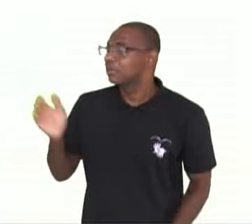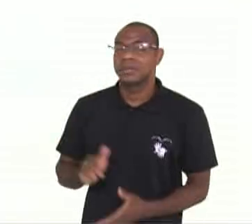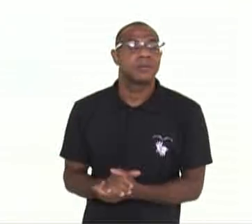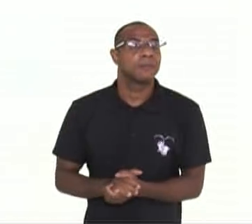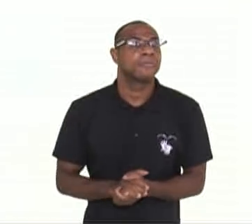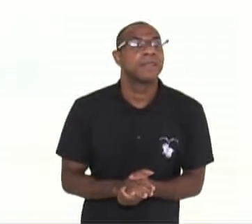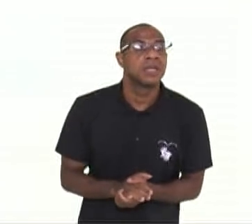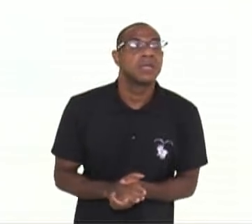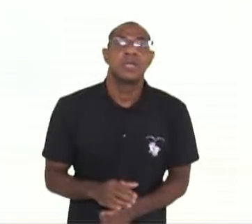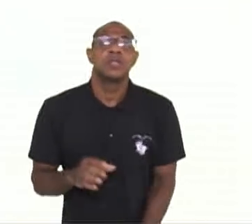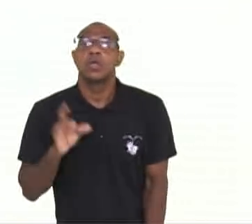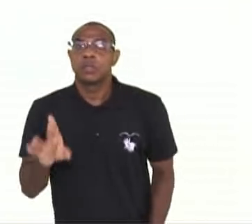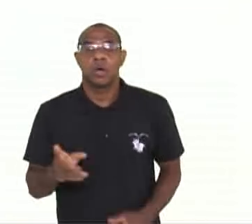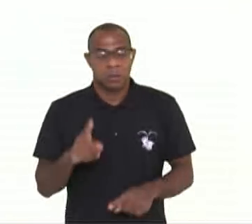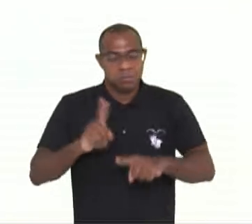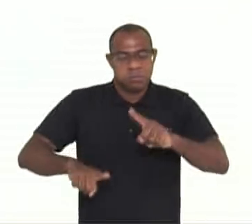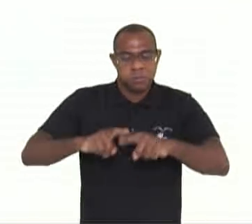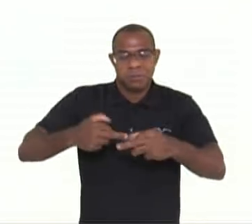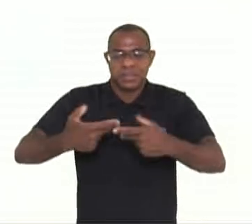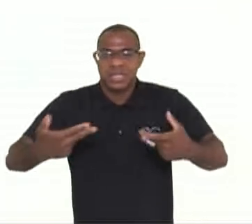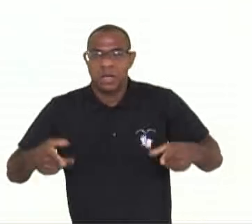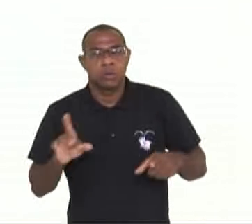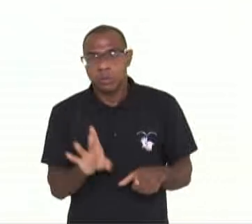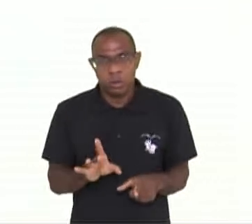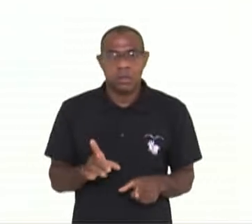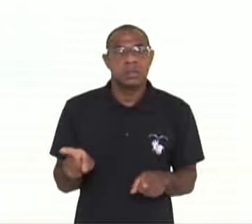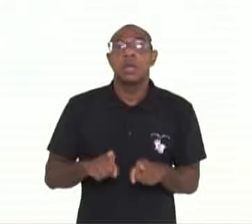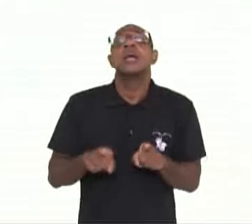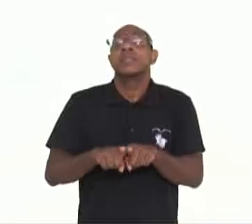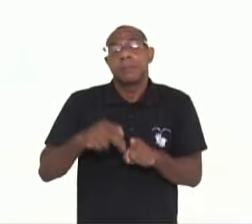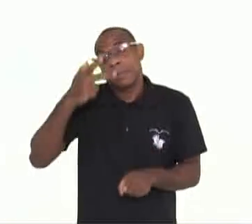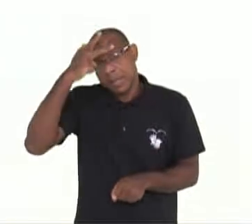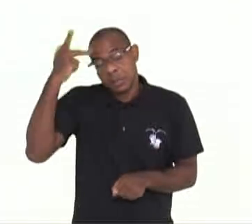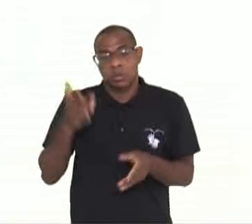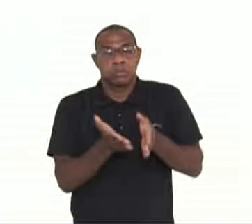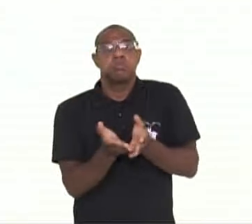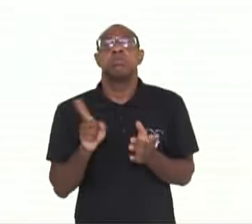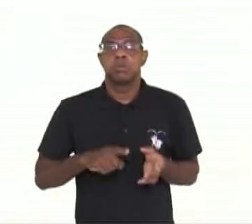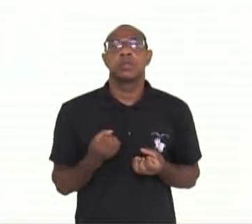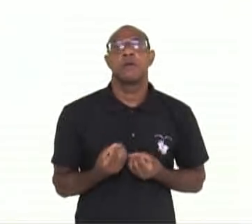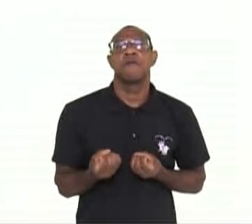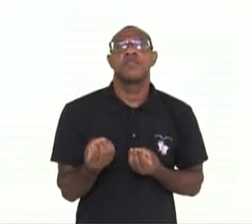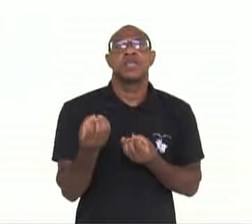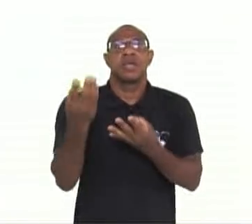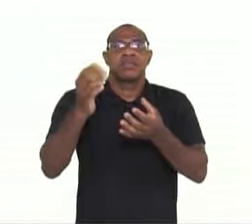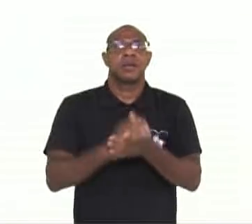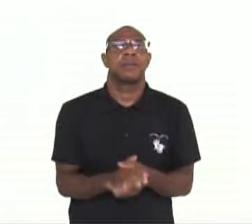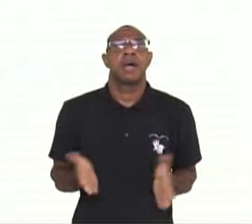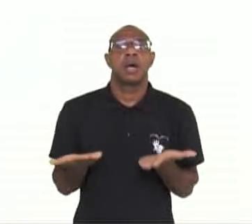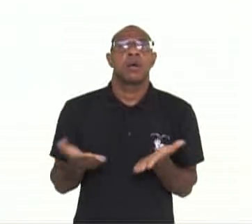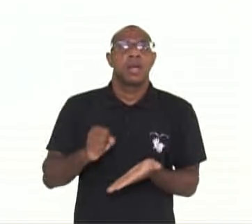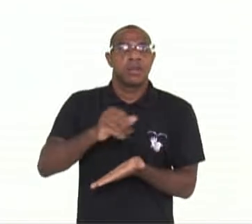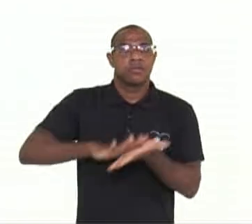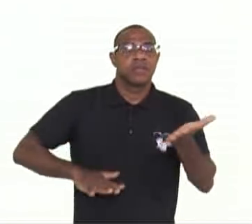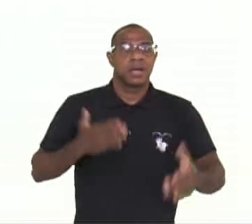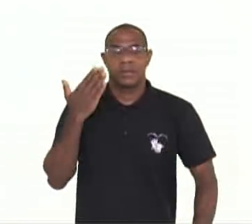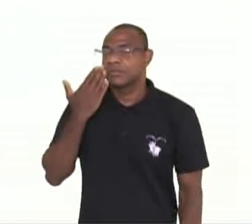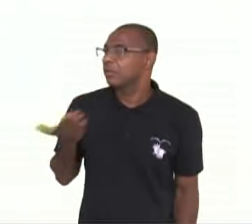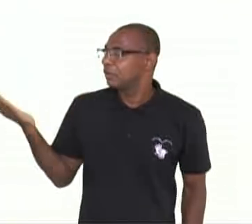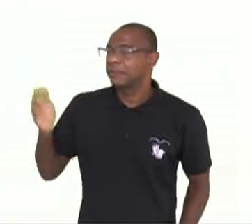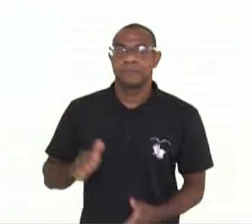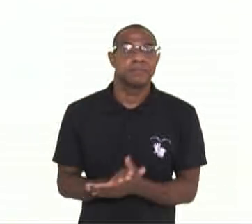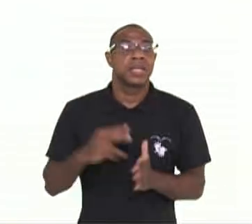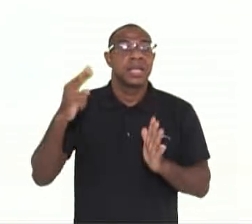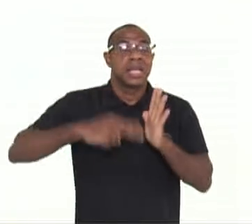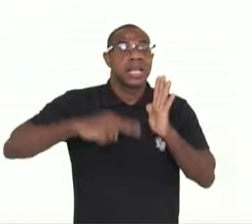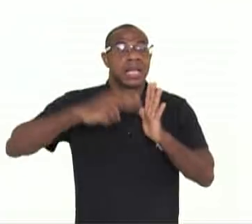só transportando mercadorias, como também pessoas. E aí, uma atividade para você, leia comigo